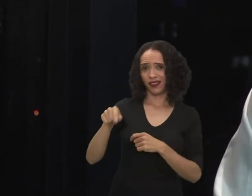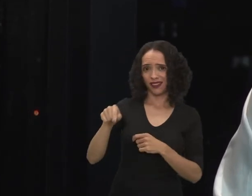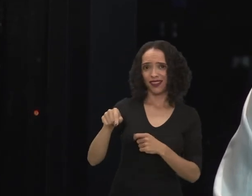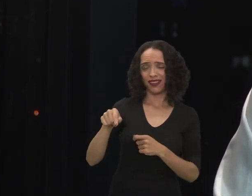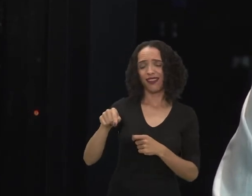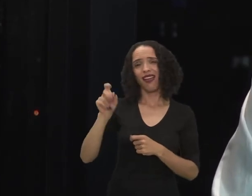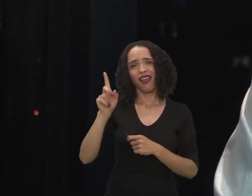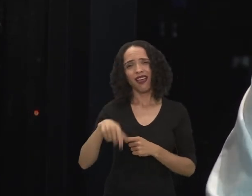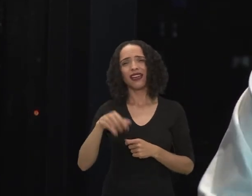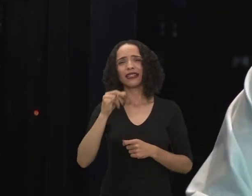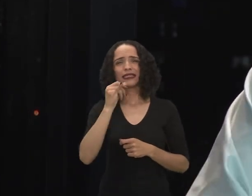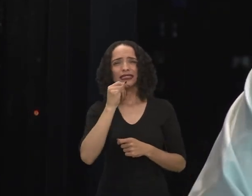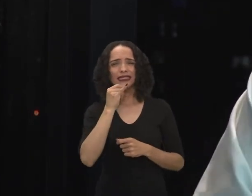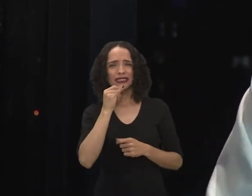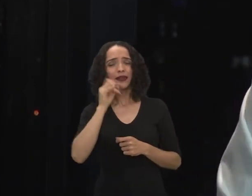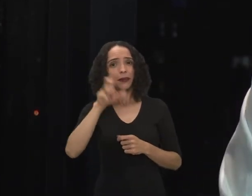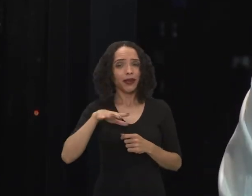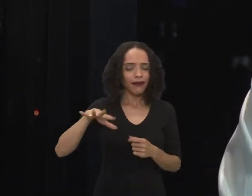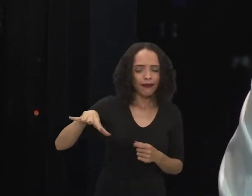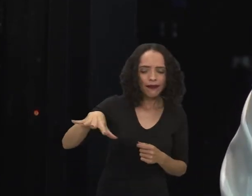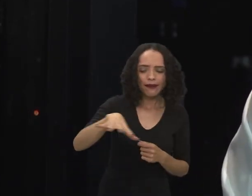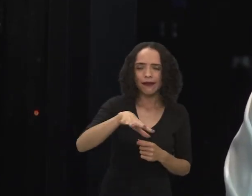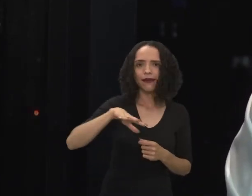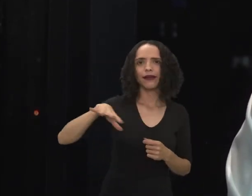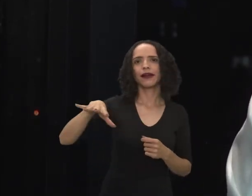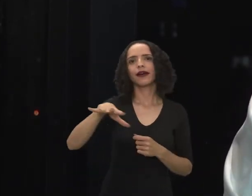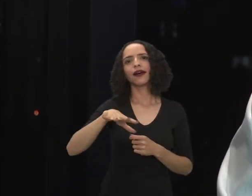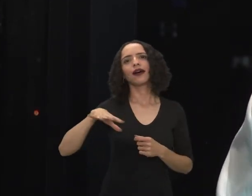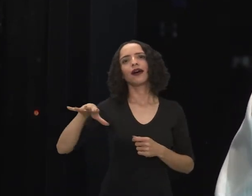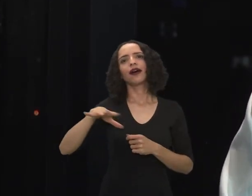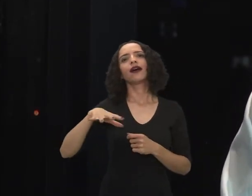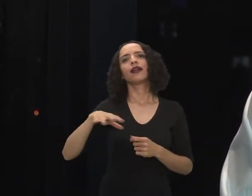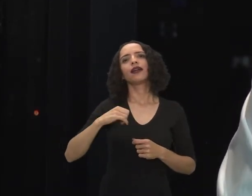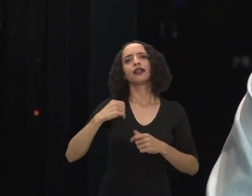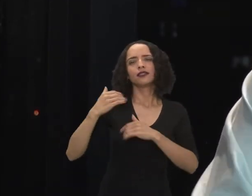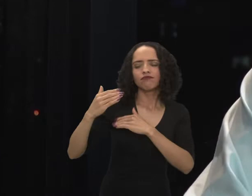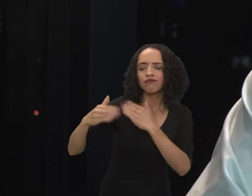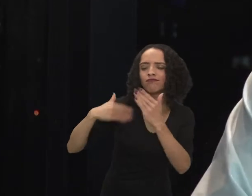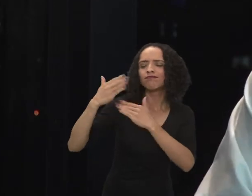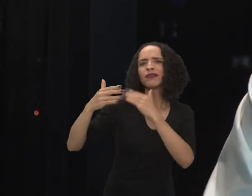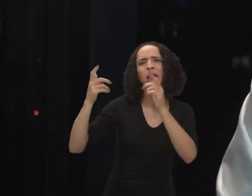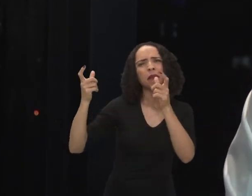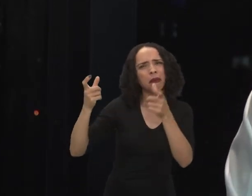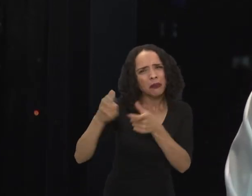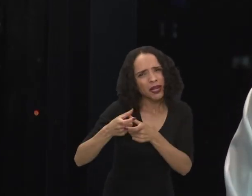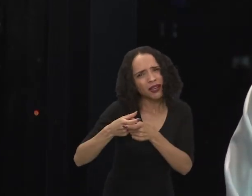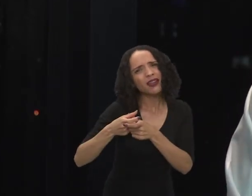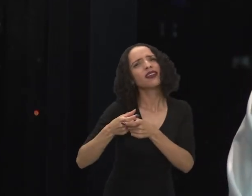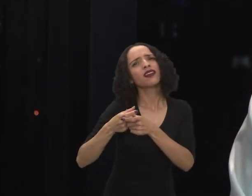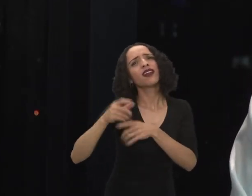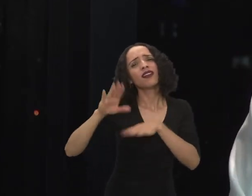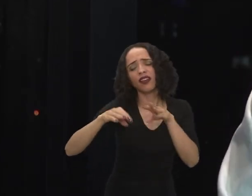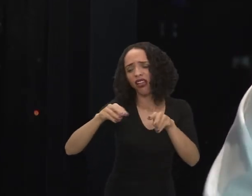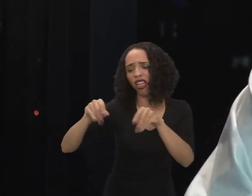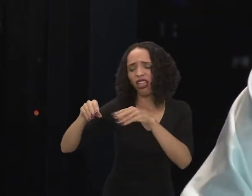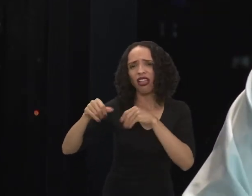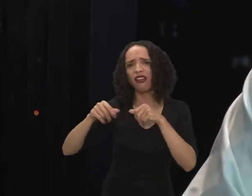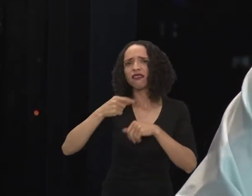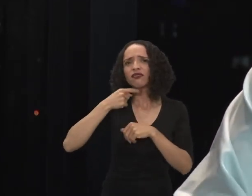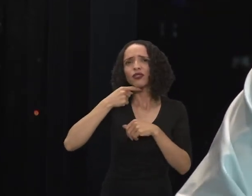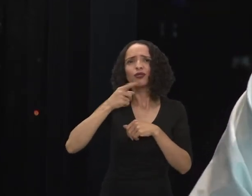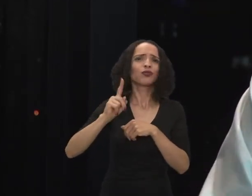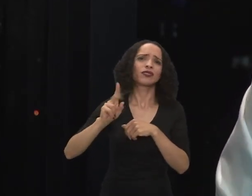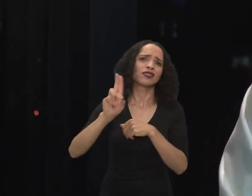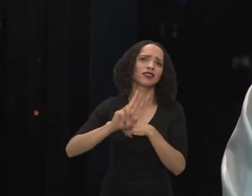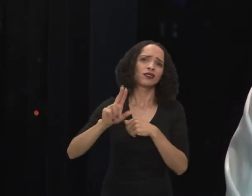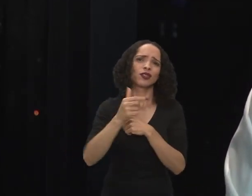pastagens são áreas assim, de produção muito baixa ou até improdutivas mesmo, que podem, de repente,